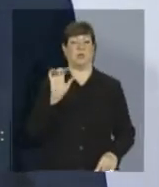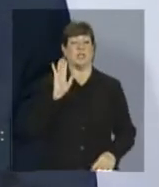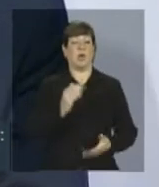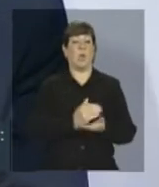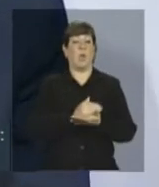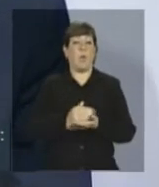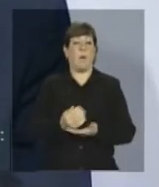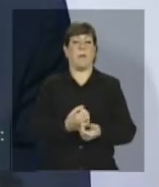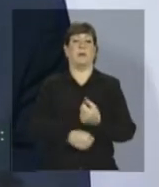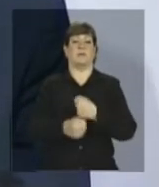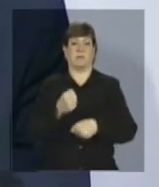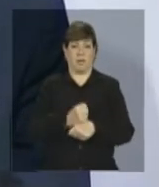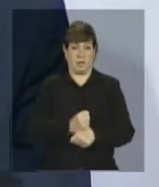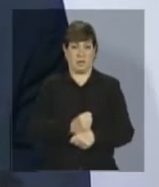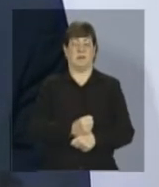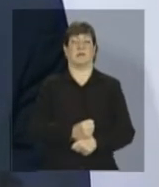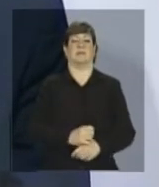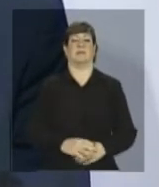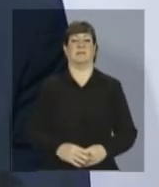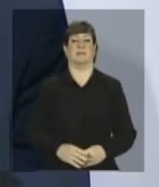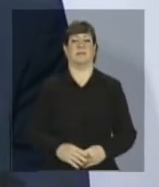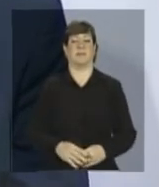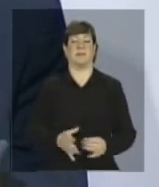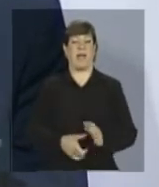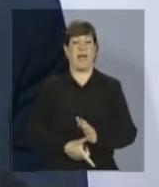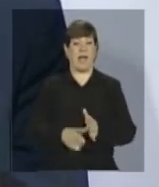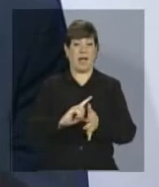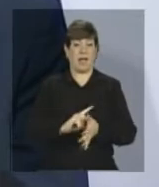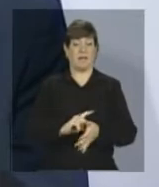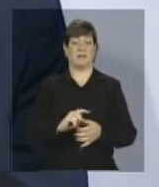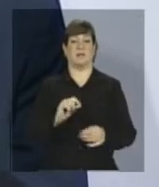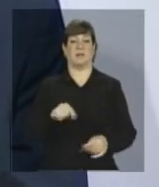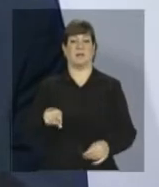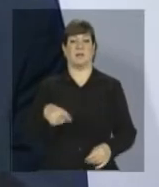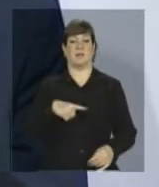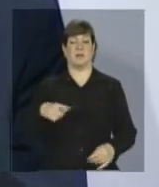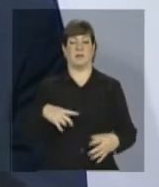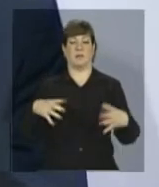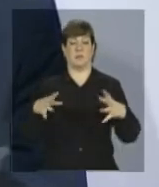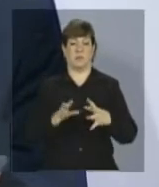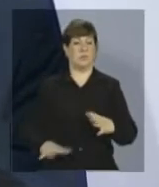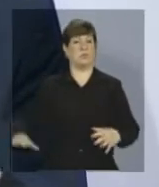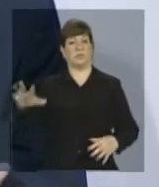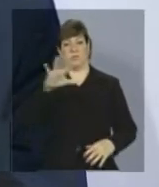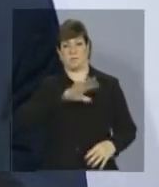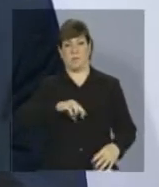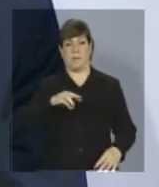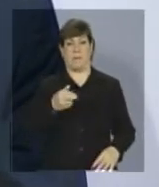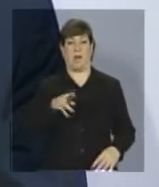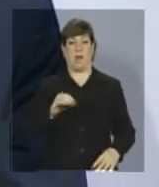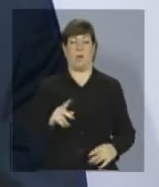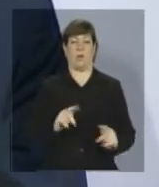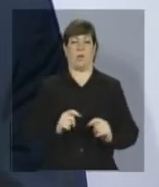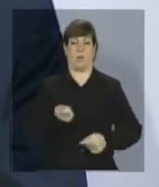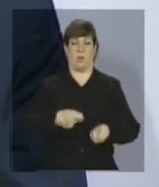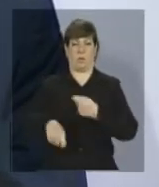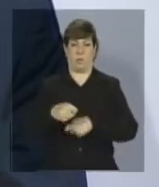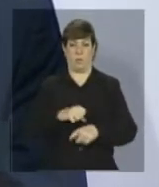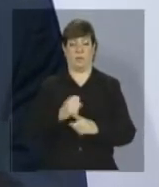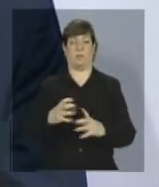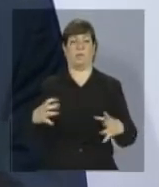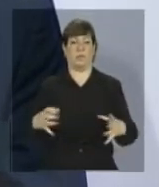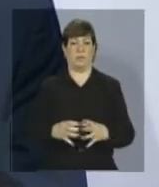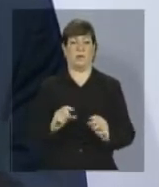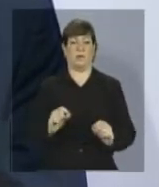ano de 2011, antes mesmo que o ambiente macroeconômico nacional propiciasse a redução da taxa de juros, da